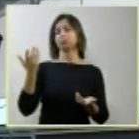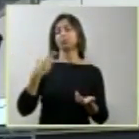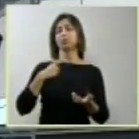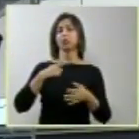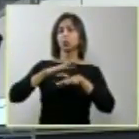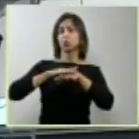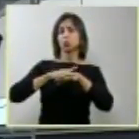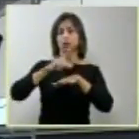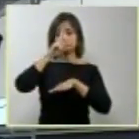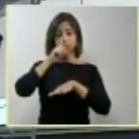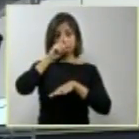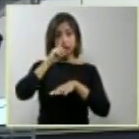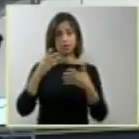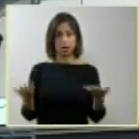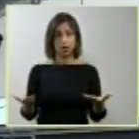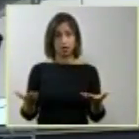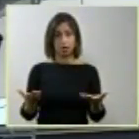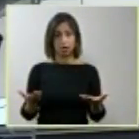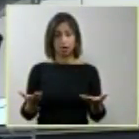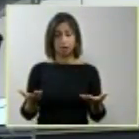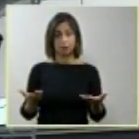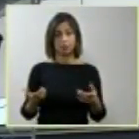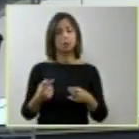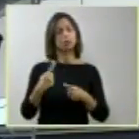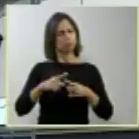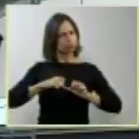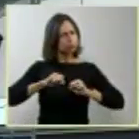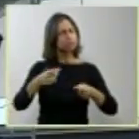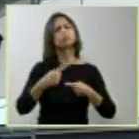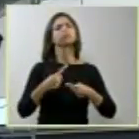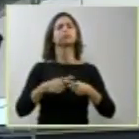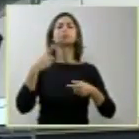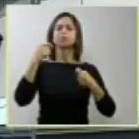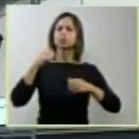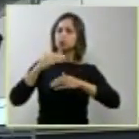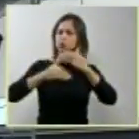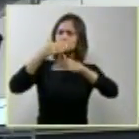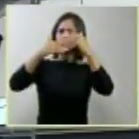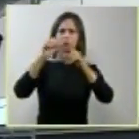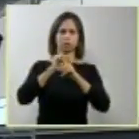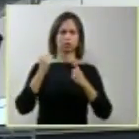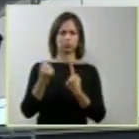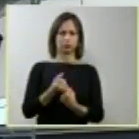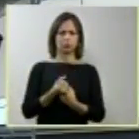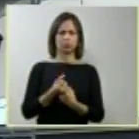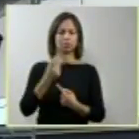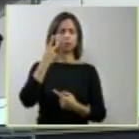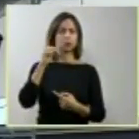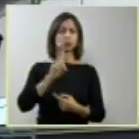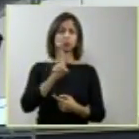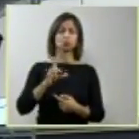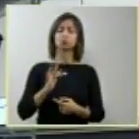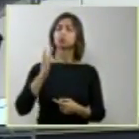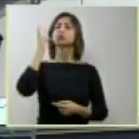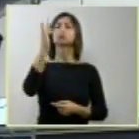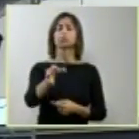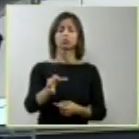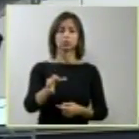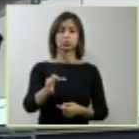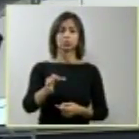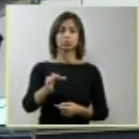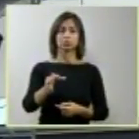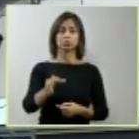grave. E por que que eu também defendo, senhor presidente, que nós temos que evoluir na nossa sociedade para um dia, hoje não tem condições no